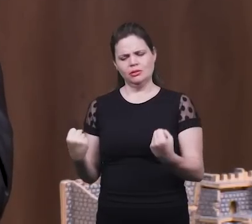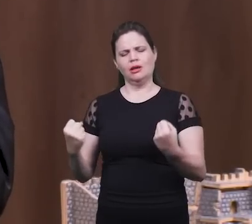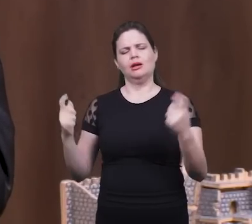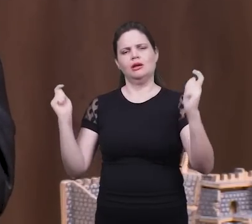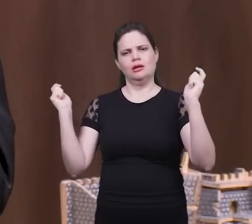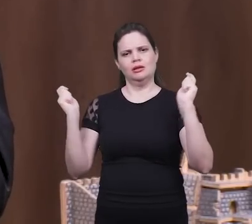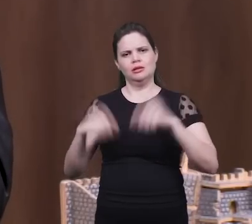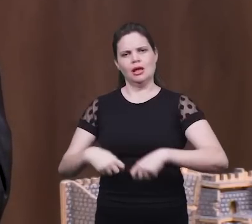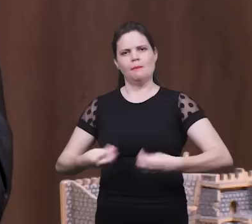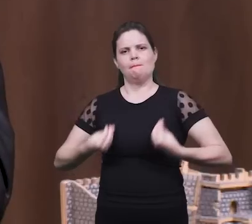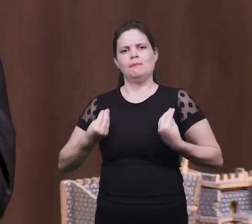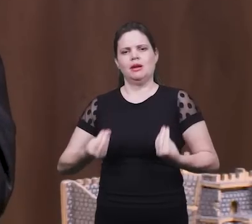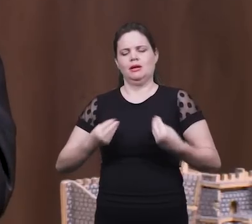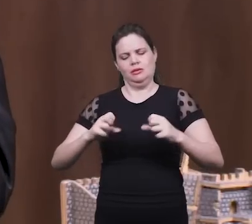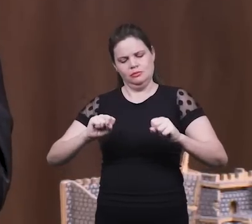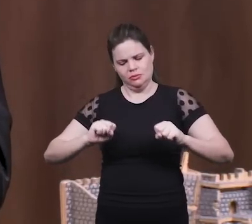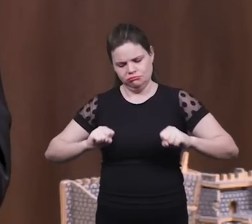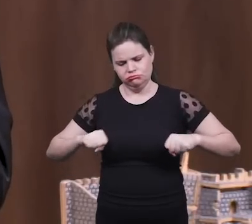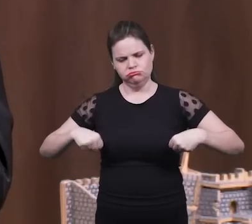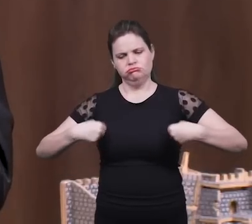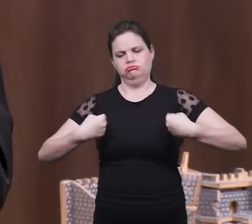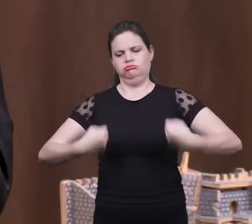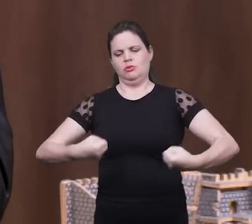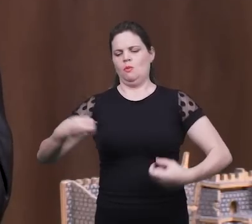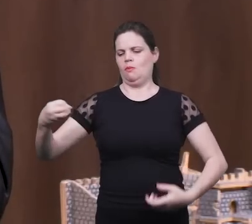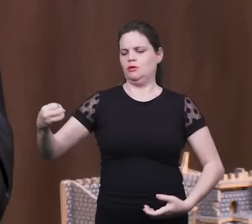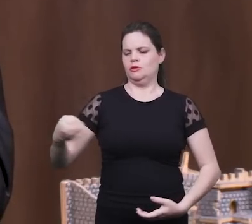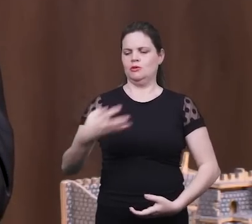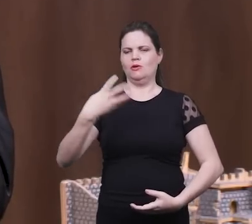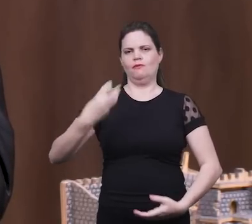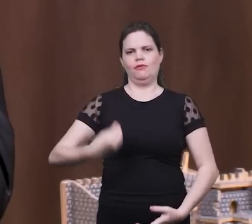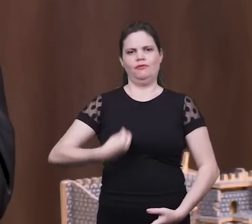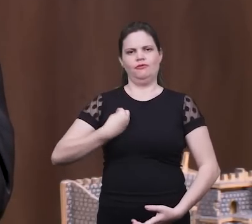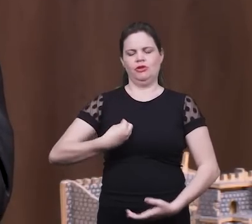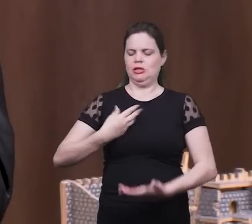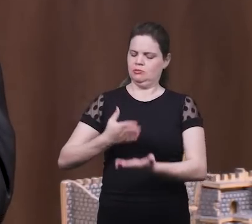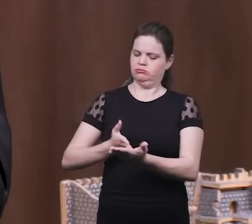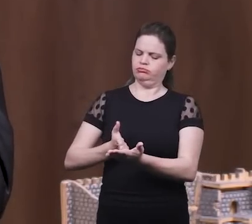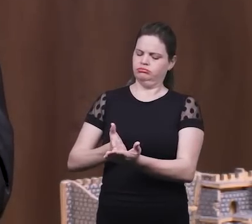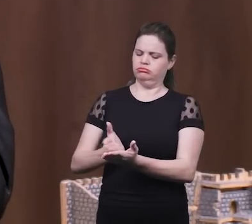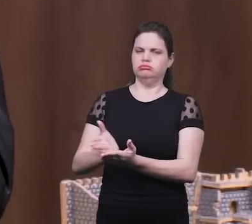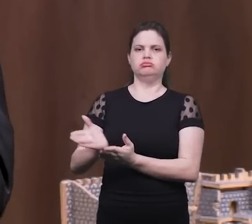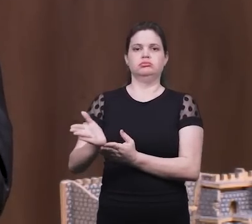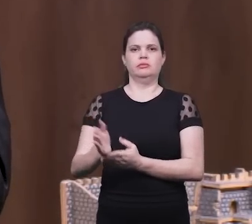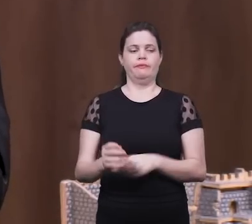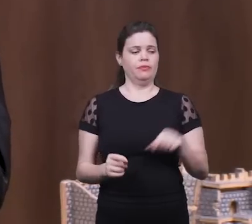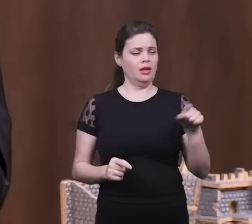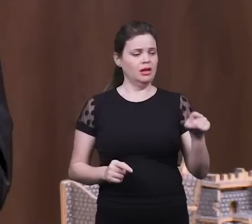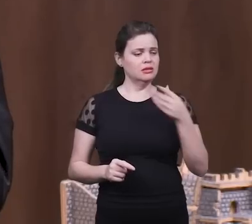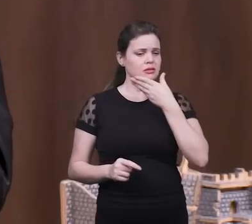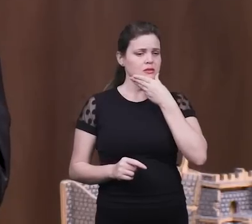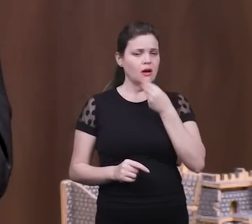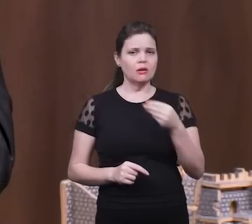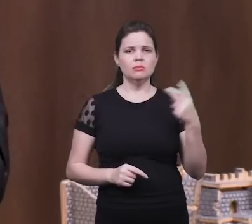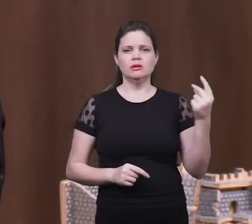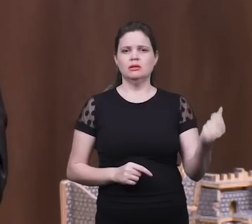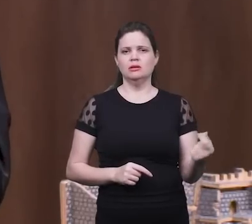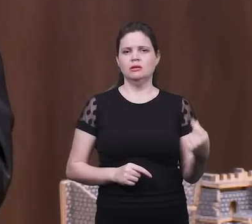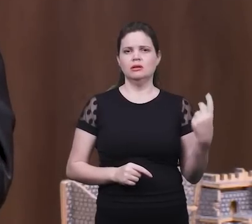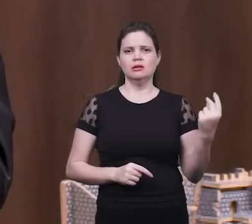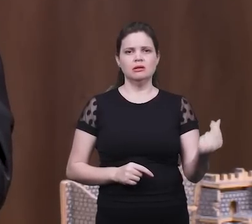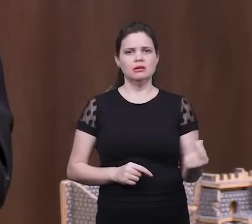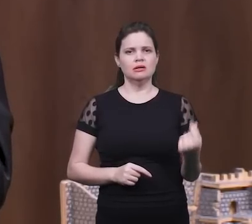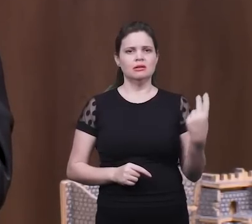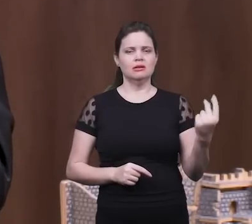uma nova vida, uma nova caminhada. Aquele paralítico ali sofreu tanto tempo, por quê? Porque não